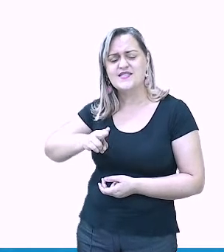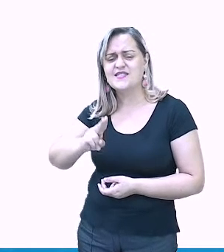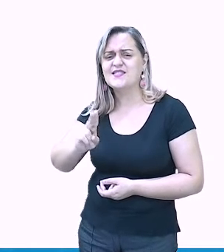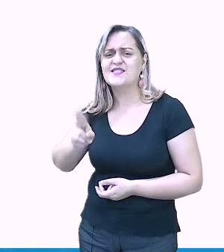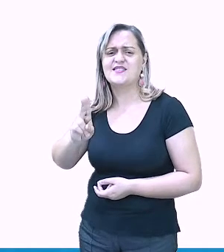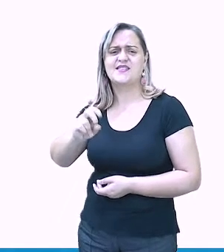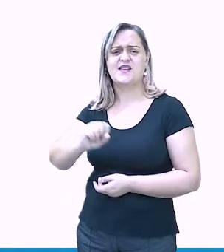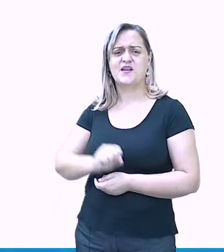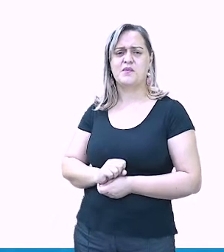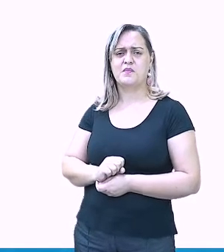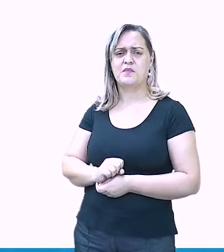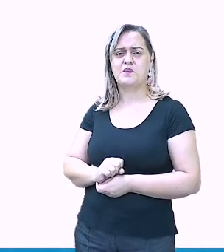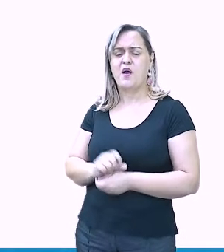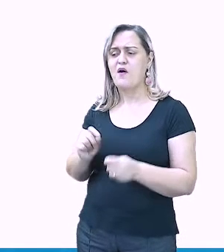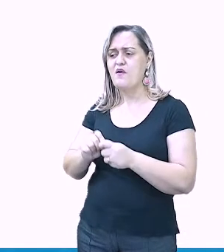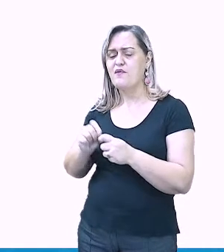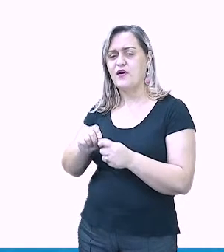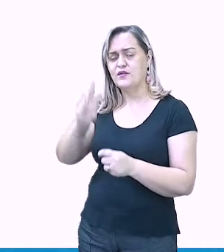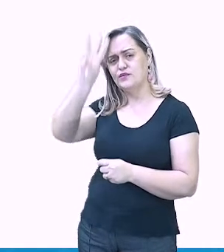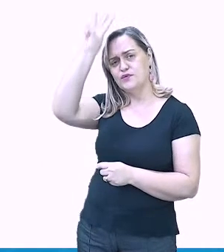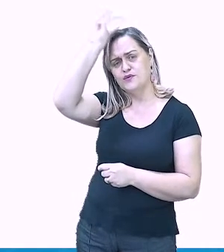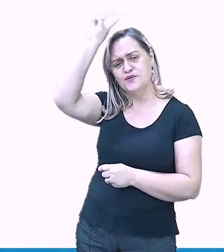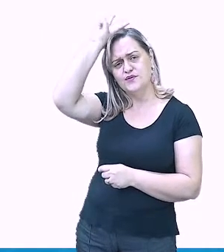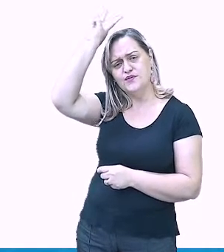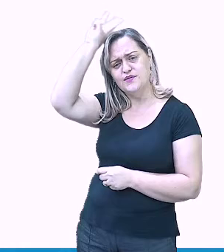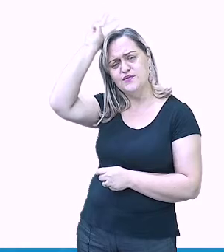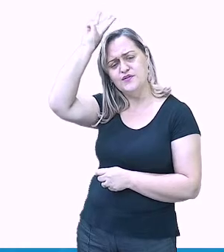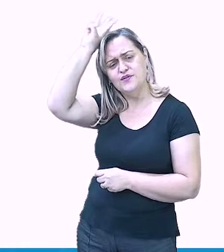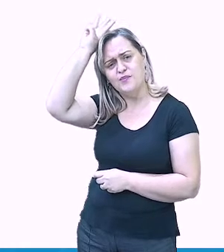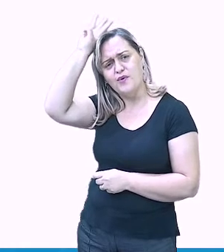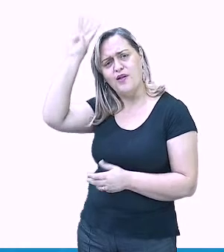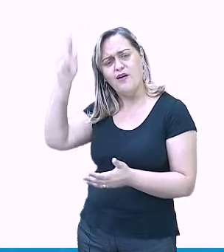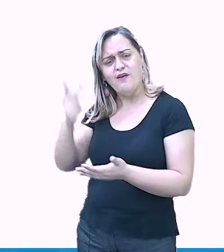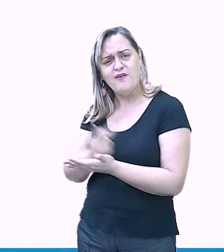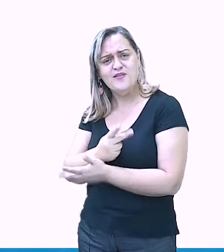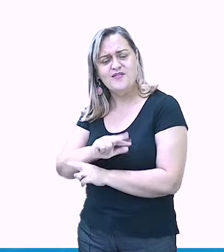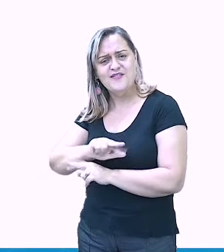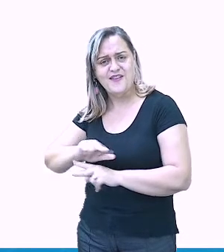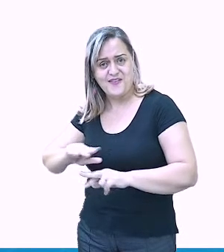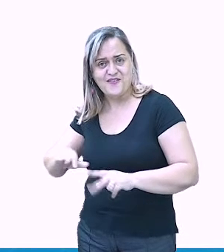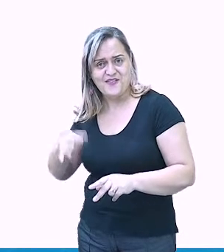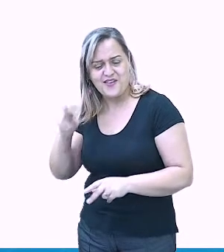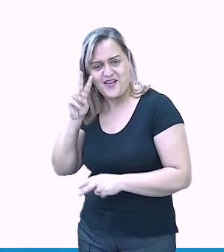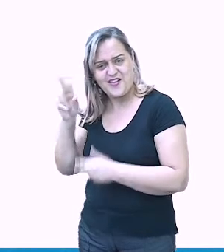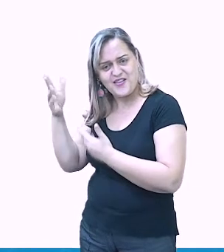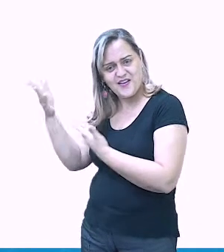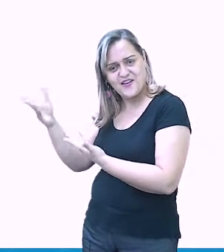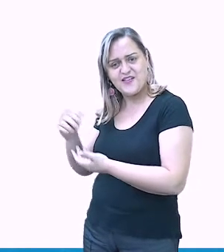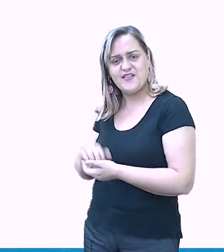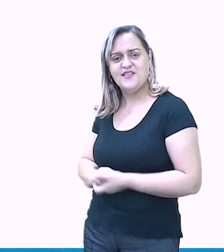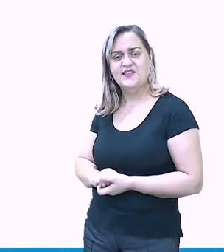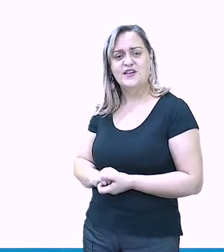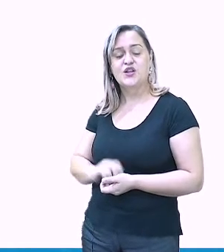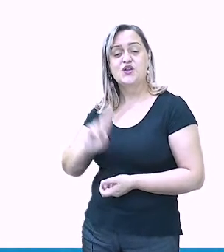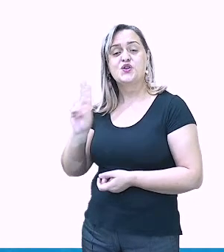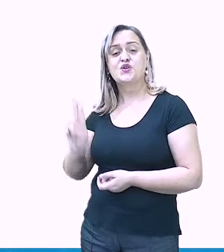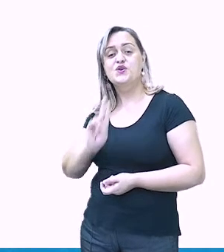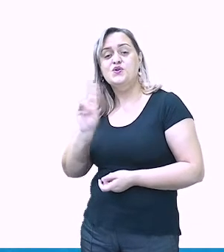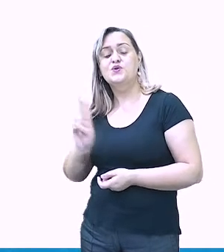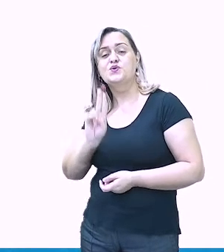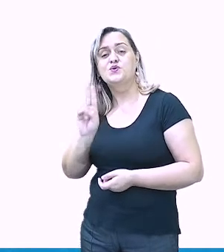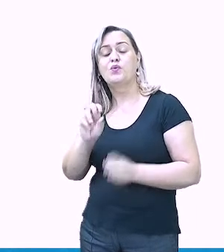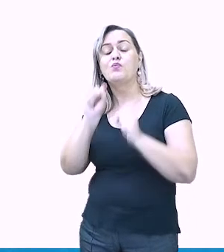Cebolinha numa situação difícil, né? E ela utilizou uma interjeição, olha lá. Ai,